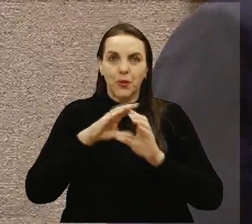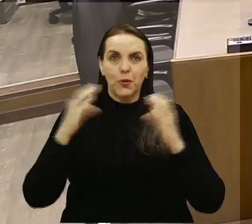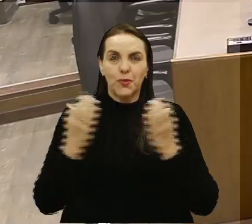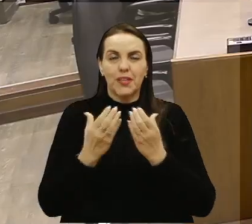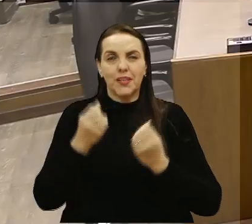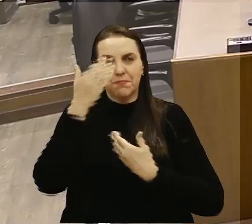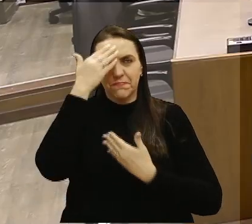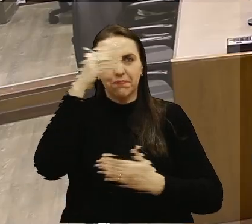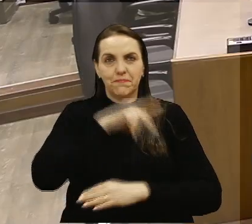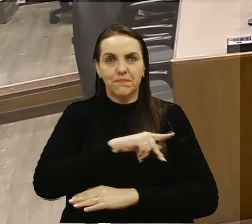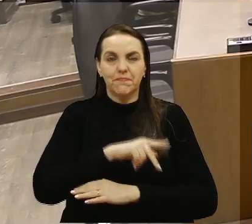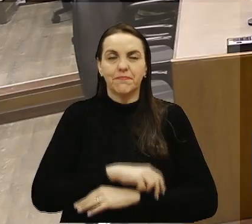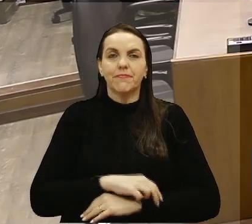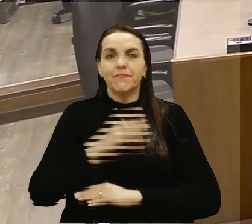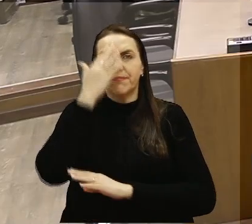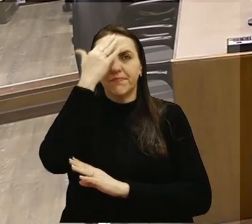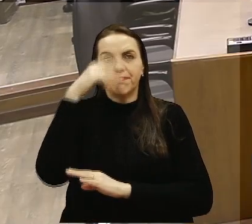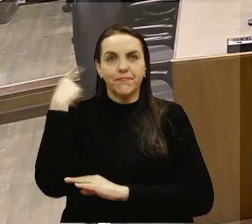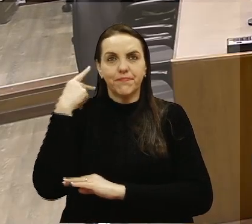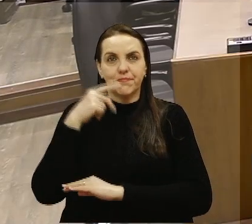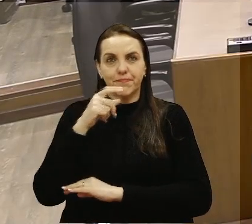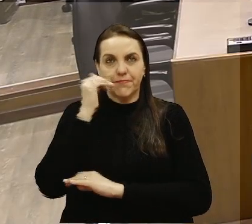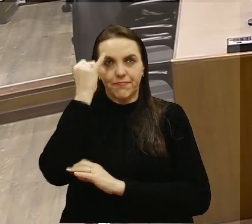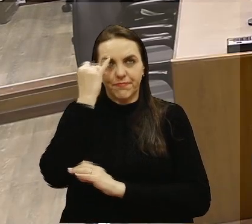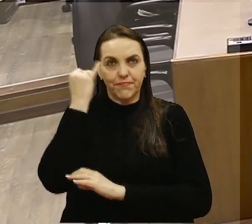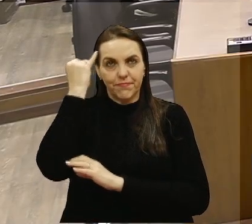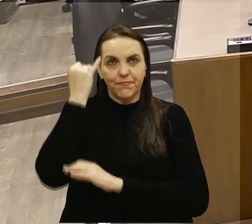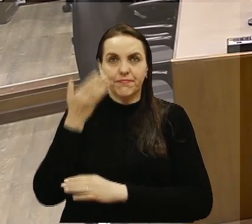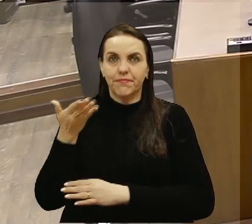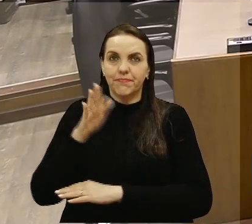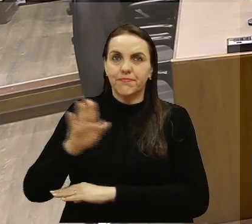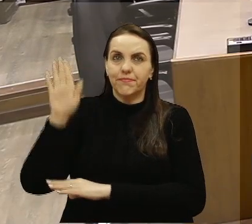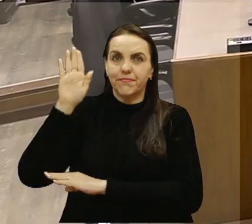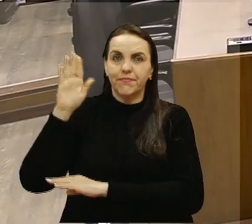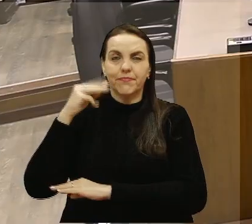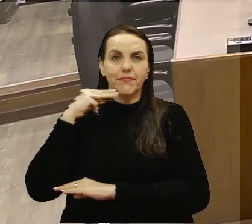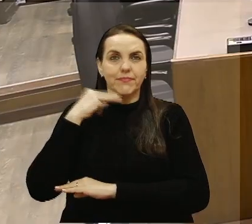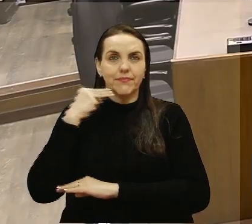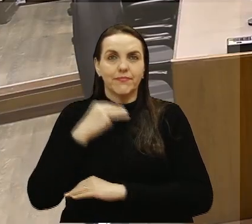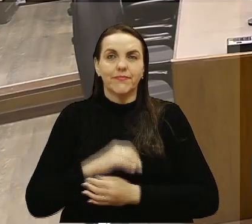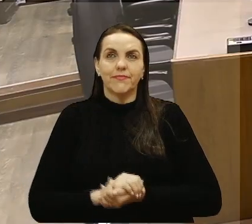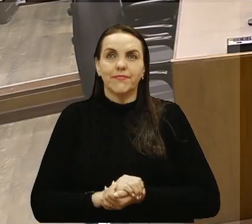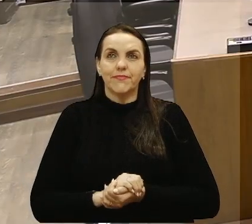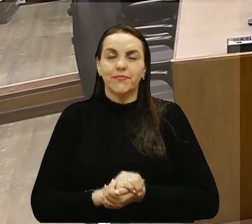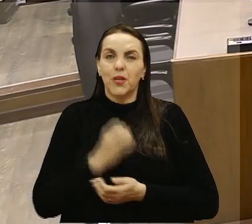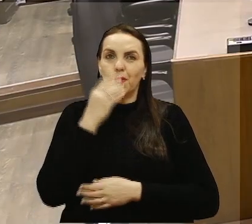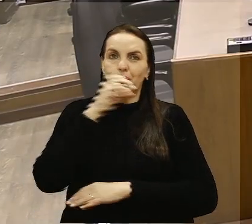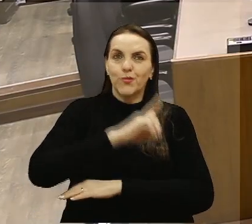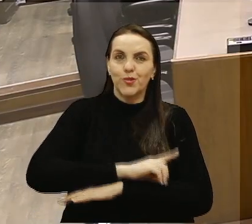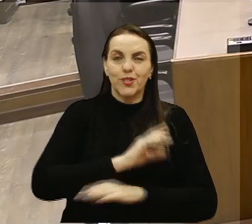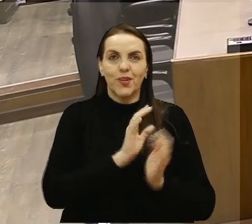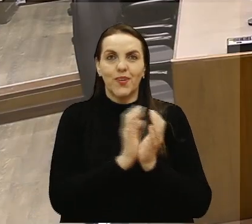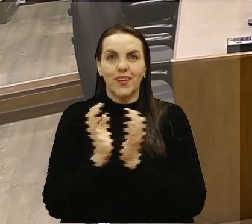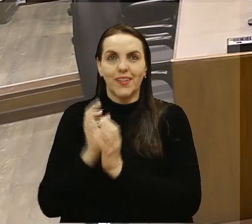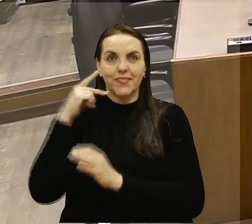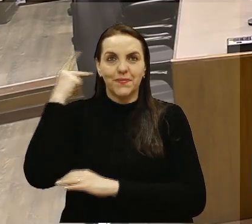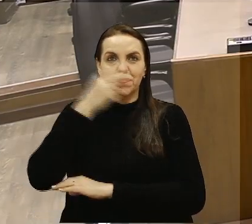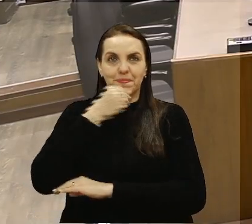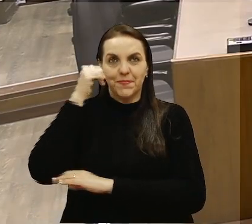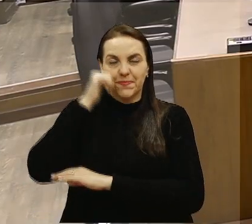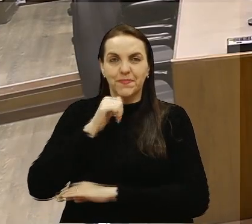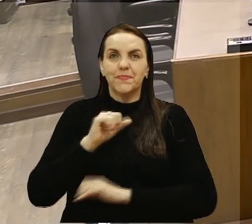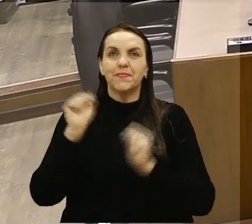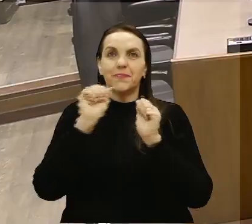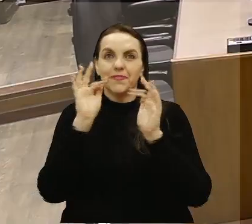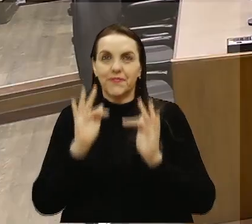presidente. Obrigado, vereador D'Ambrosio. Com a palavra, a vereadora Marisol Santos. Bom dia, colegas vereadores. Felicitações a todos, ao colega